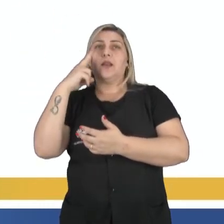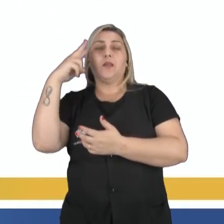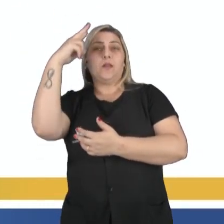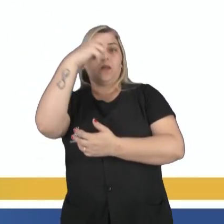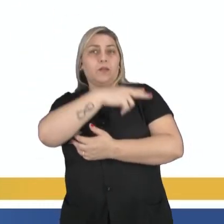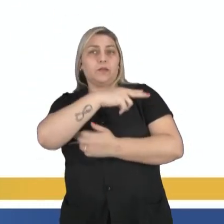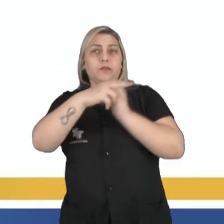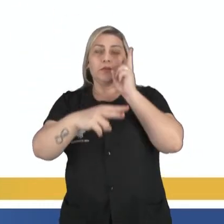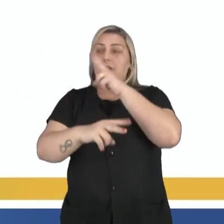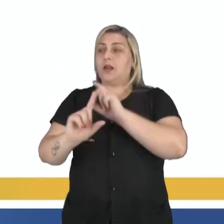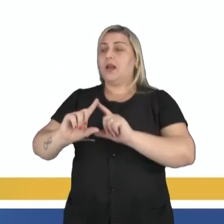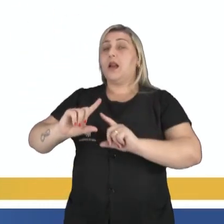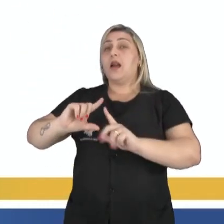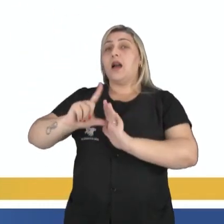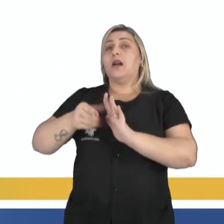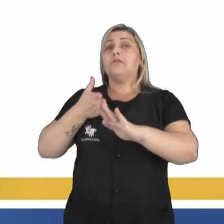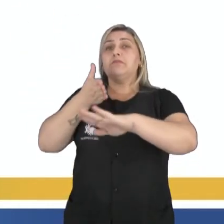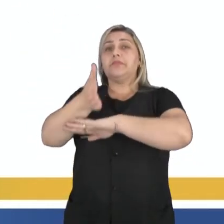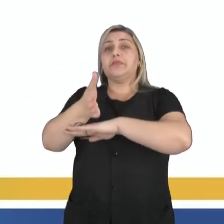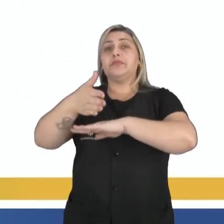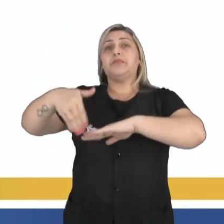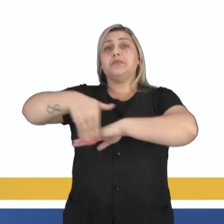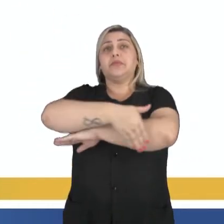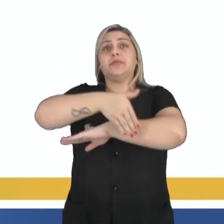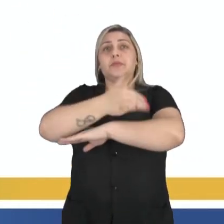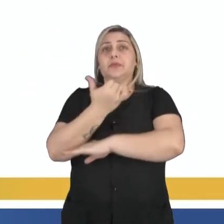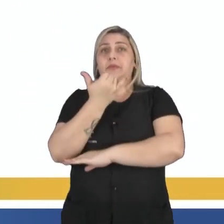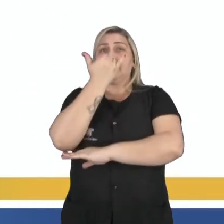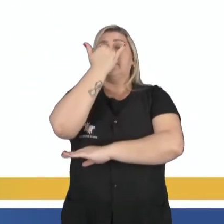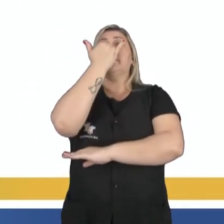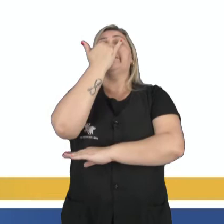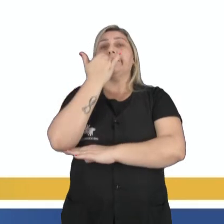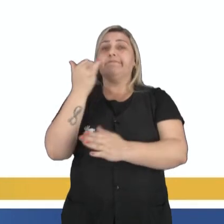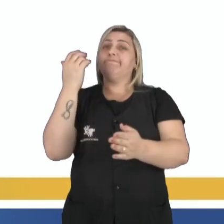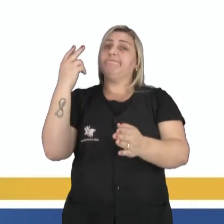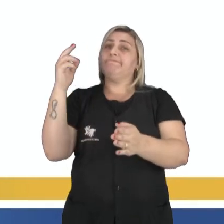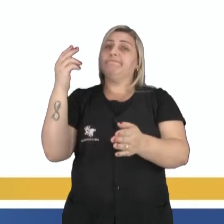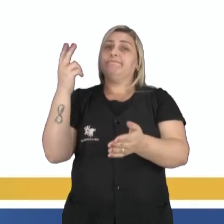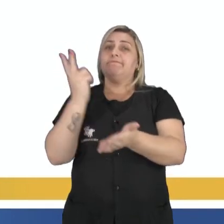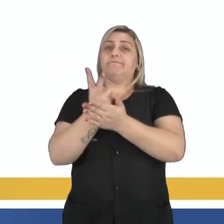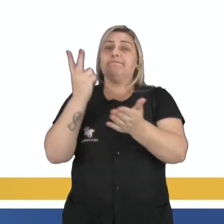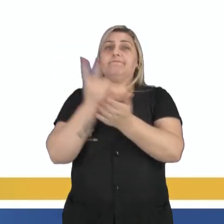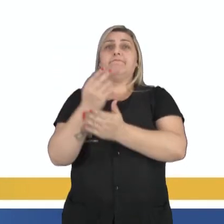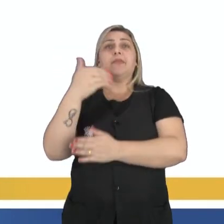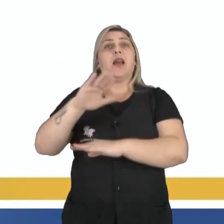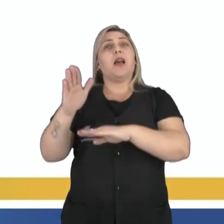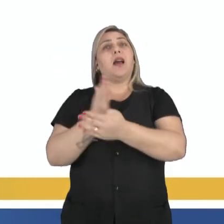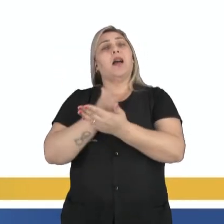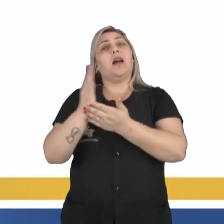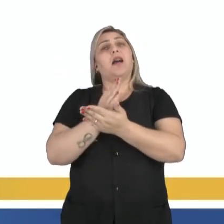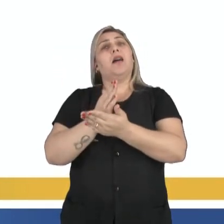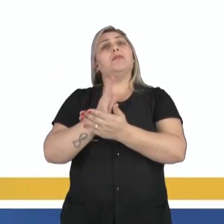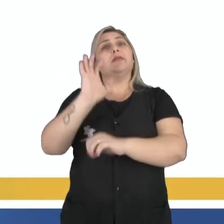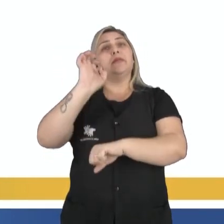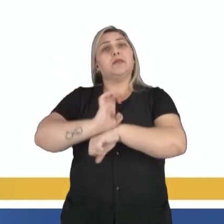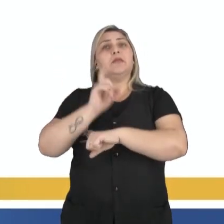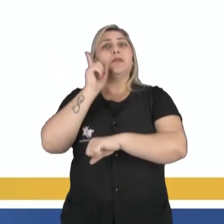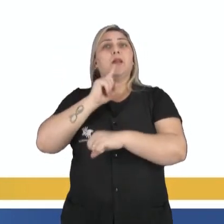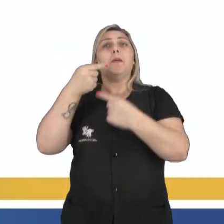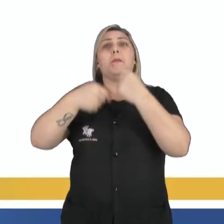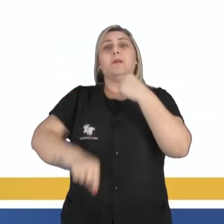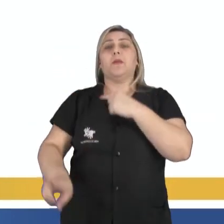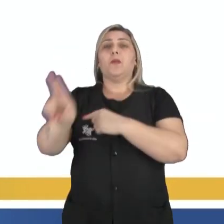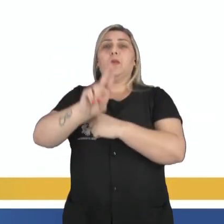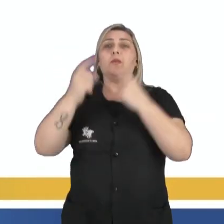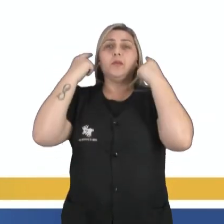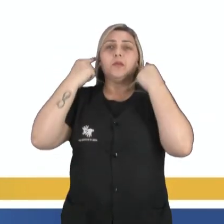de olhar para os lados antes de atravessar a rua. Os acidentes são tão frequentes que alguns estados dos Estados Unidos consideram proibir o